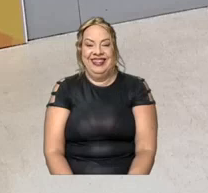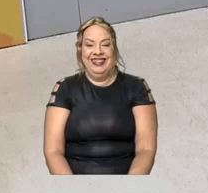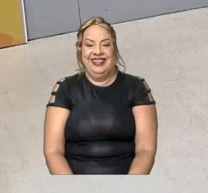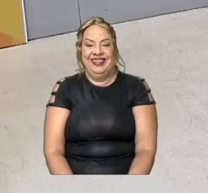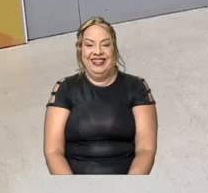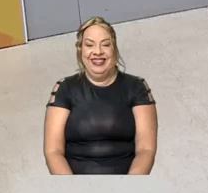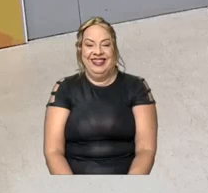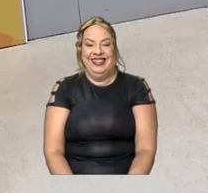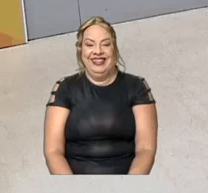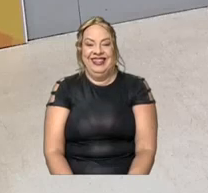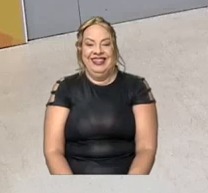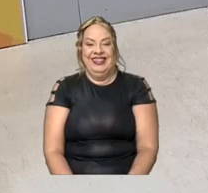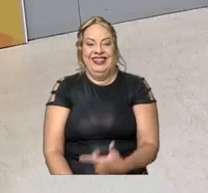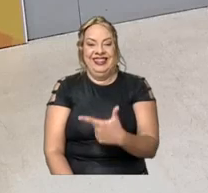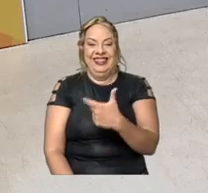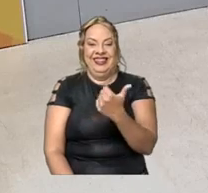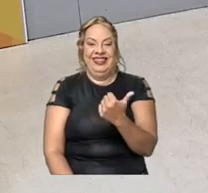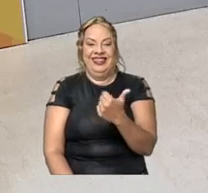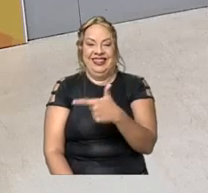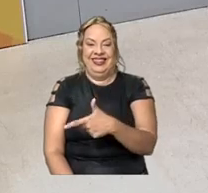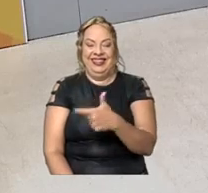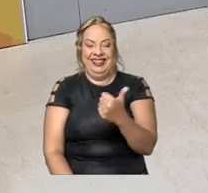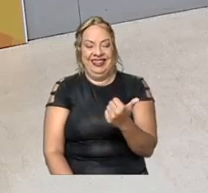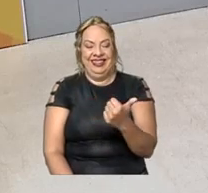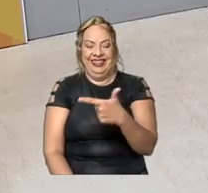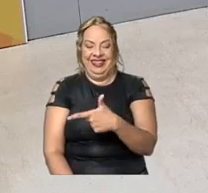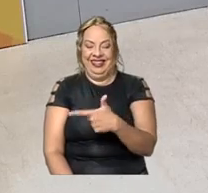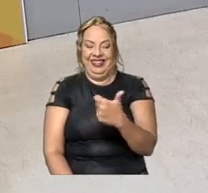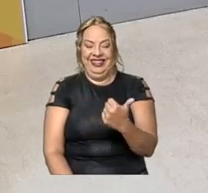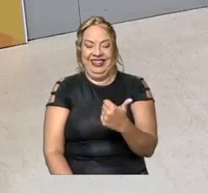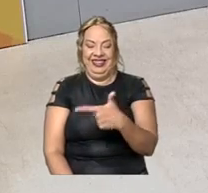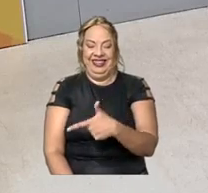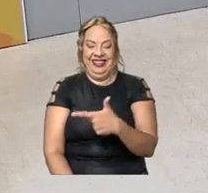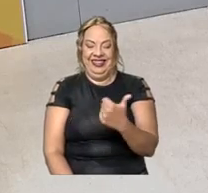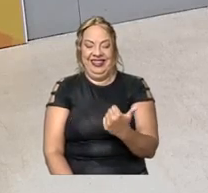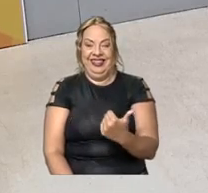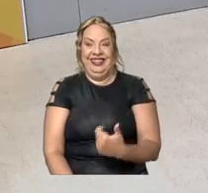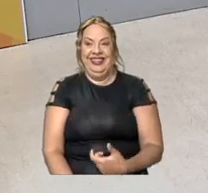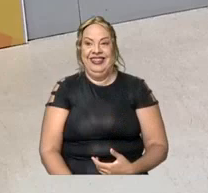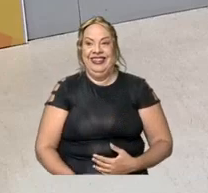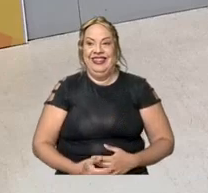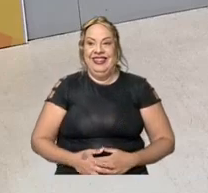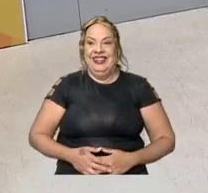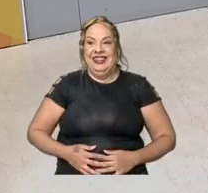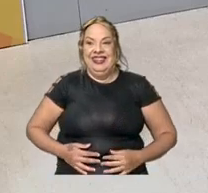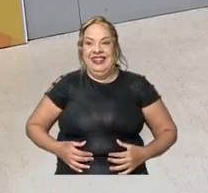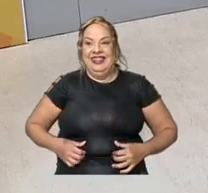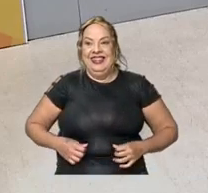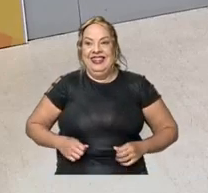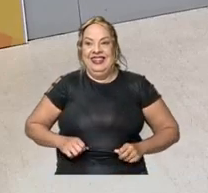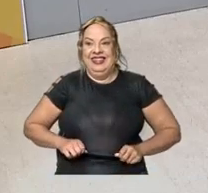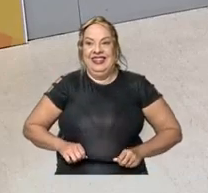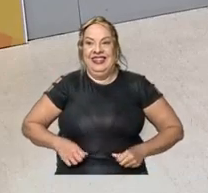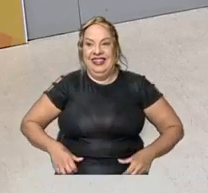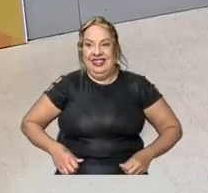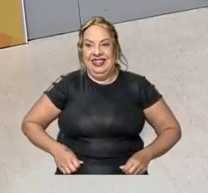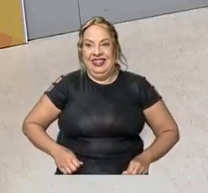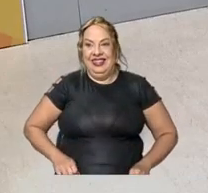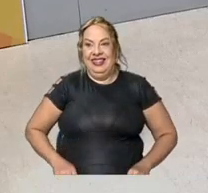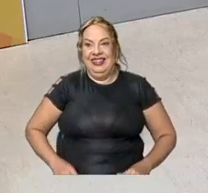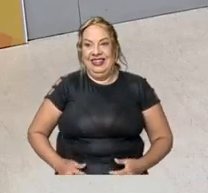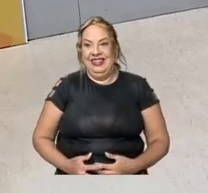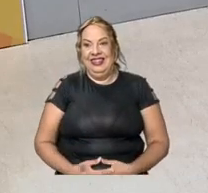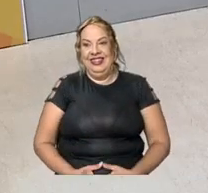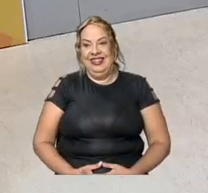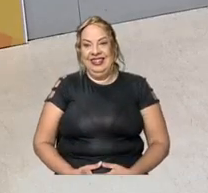Bolinha subindo e eu anuncio o número 21, 21, 21, 21, vamos lá, marque aí, 21. Mostra